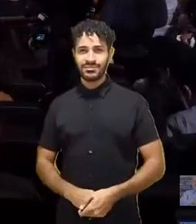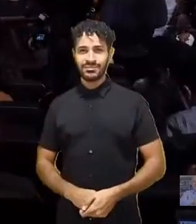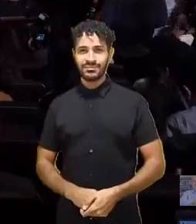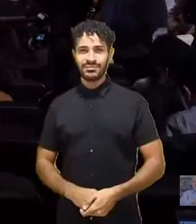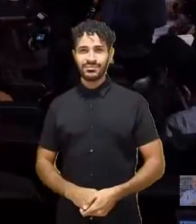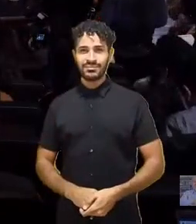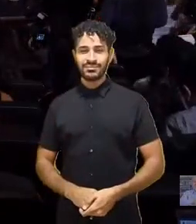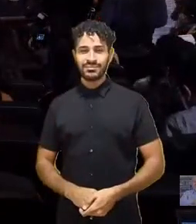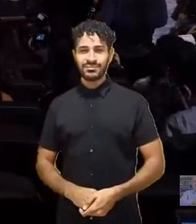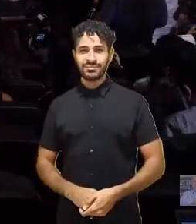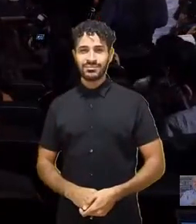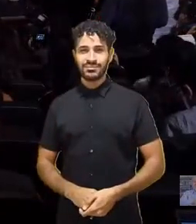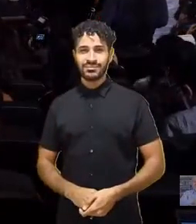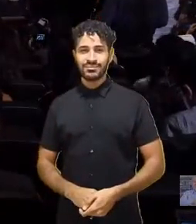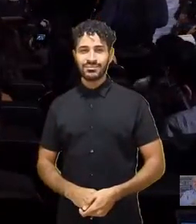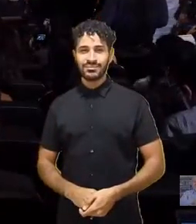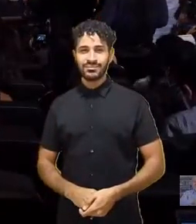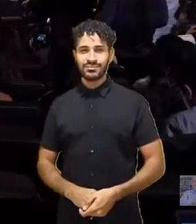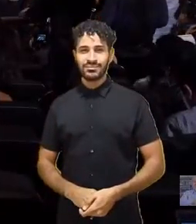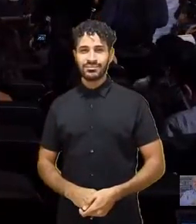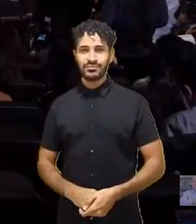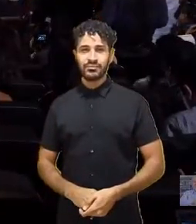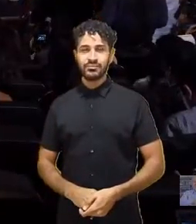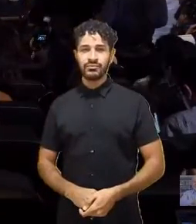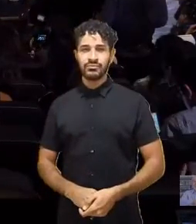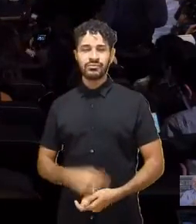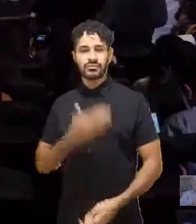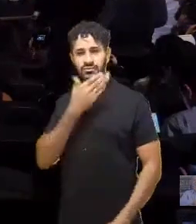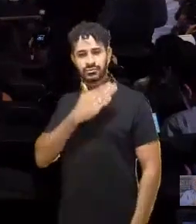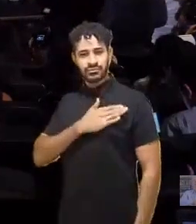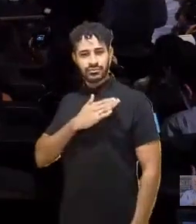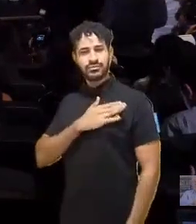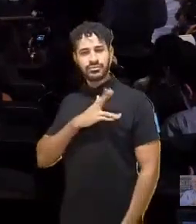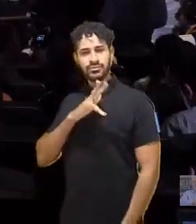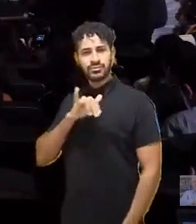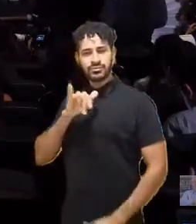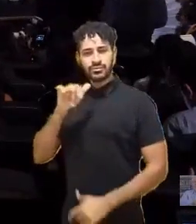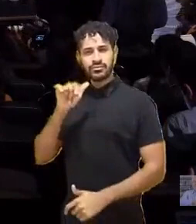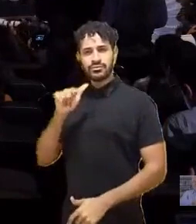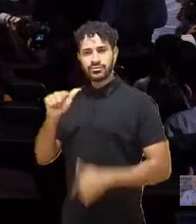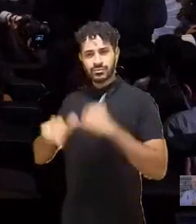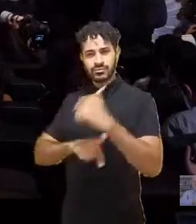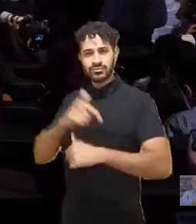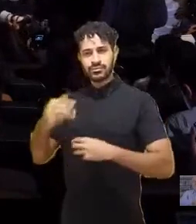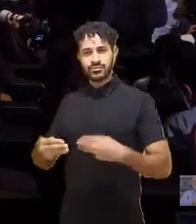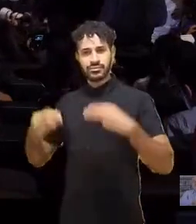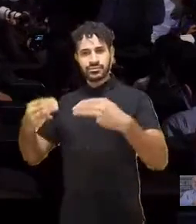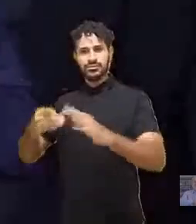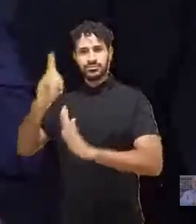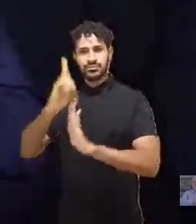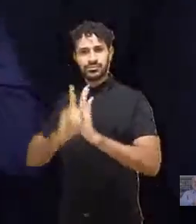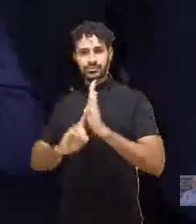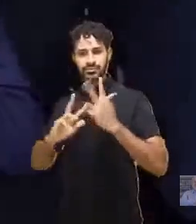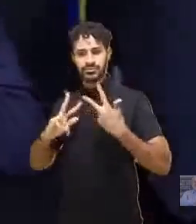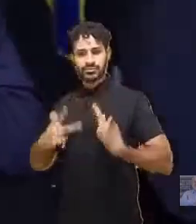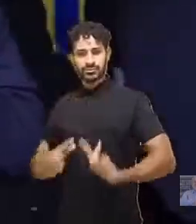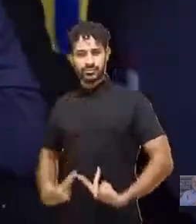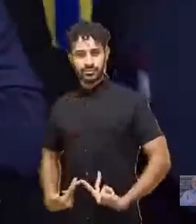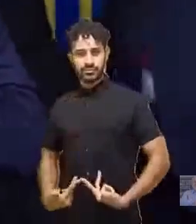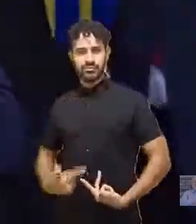bem o companheiro que vai ocupar o ministério dos Direitos Humanos companheiros